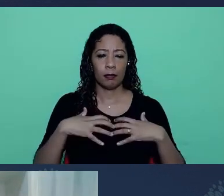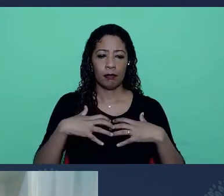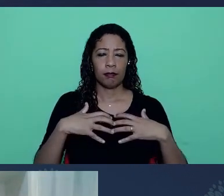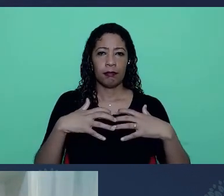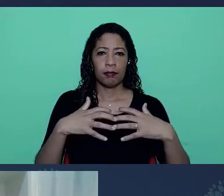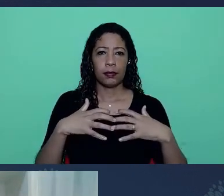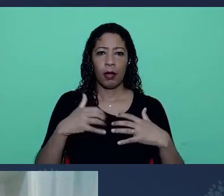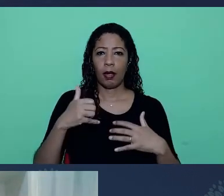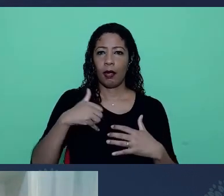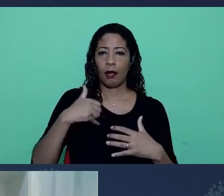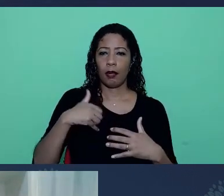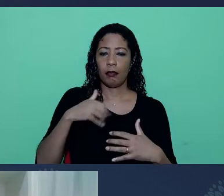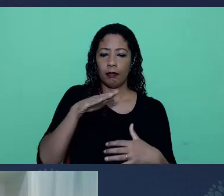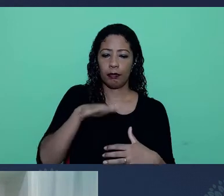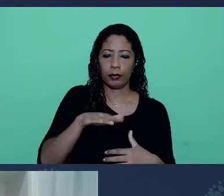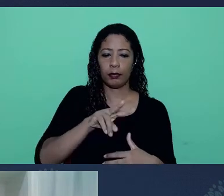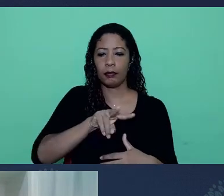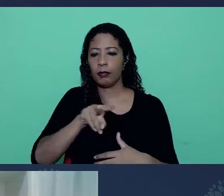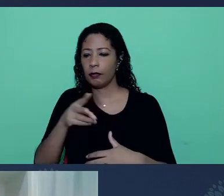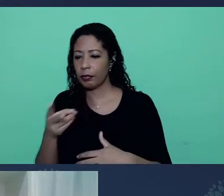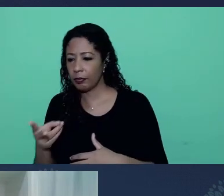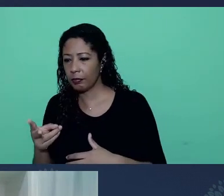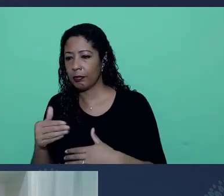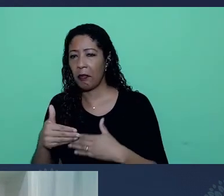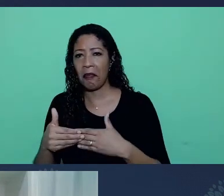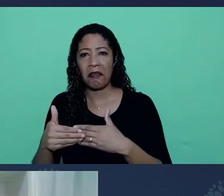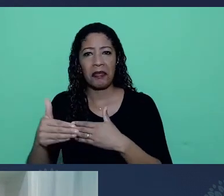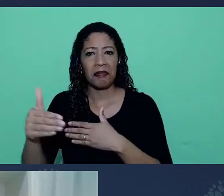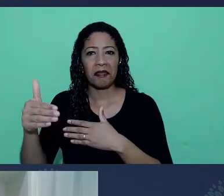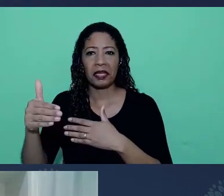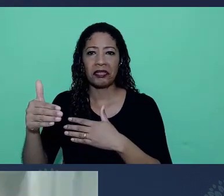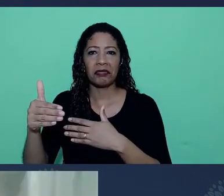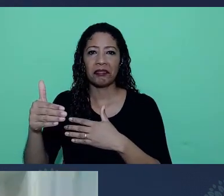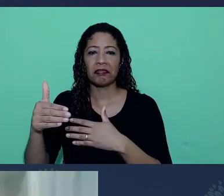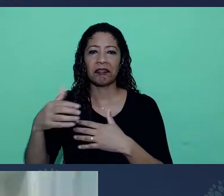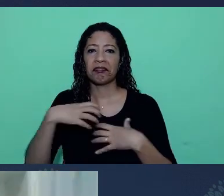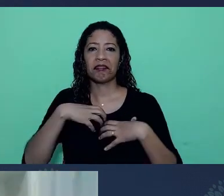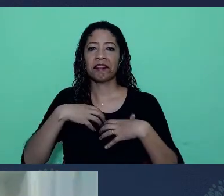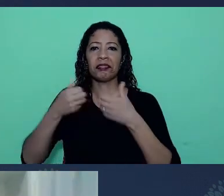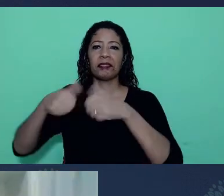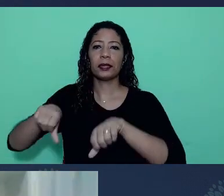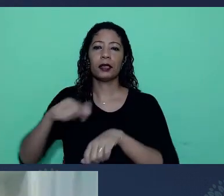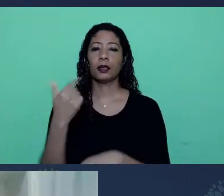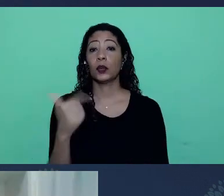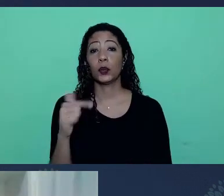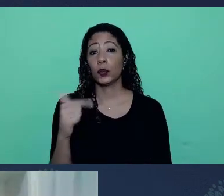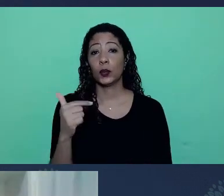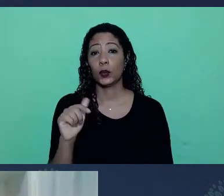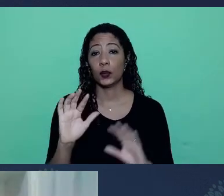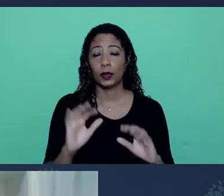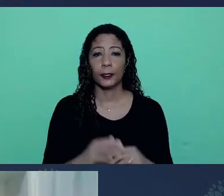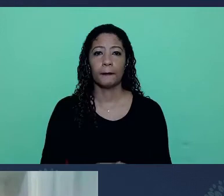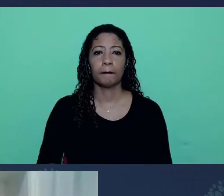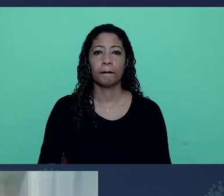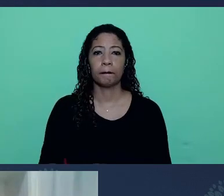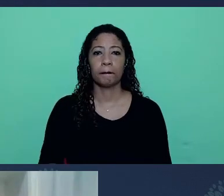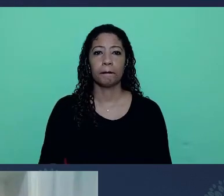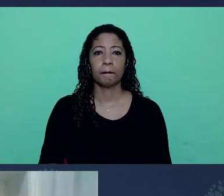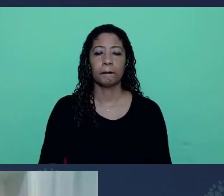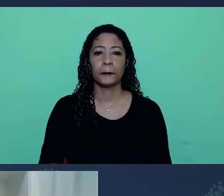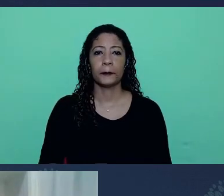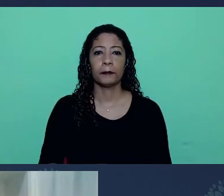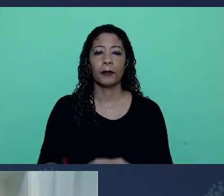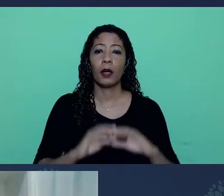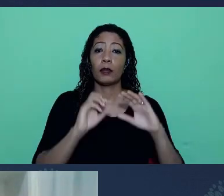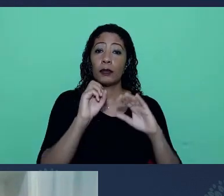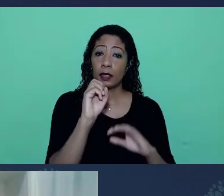infância e não manifestam isso mais adiante. Mas dos fatores modificáveis, o que eu poderia dizer a todos, e a Rebeca também, é que sim, se eu